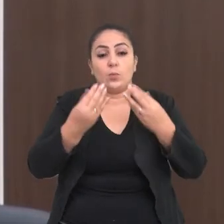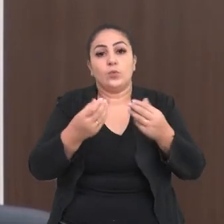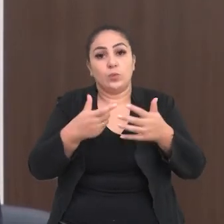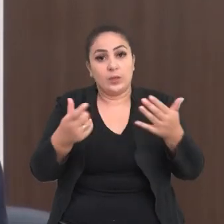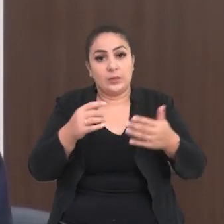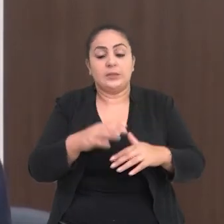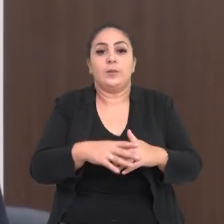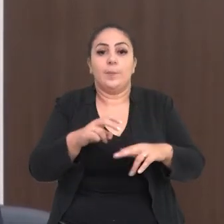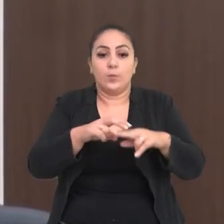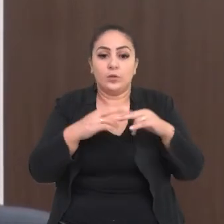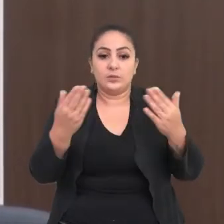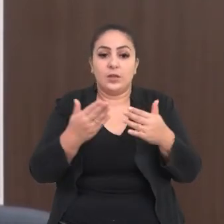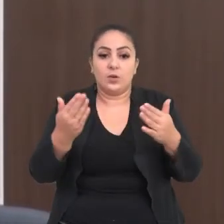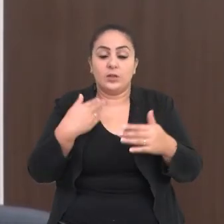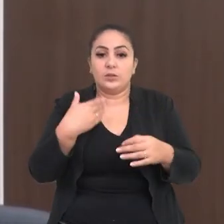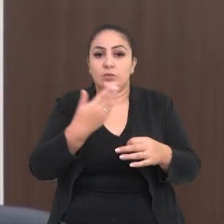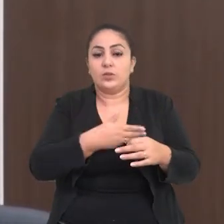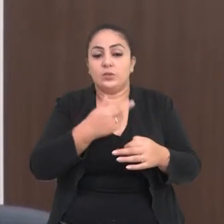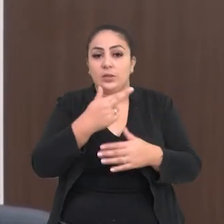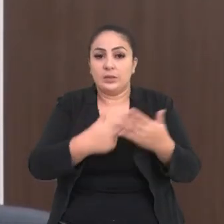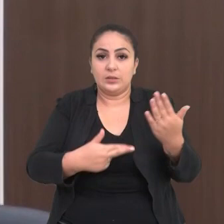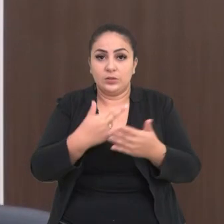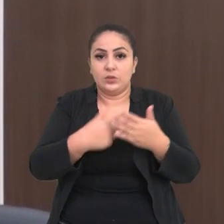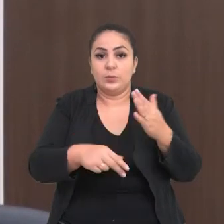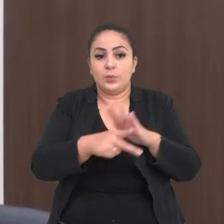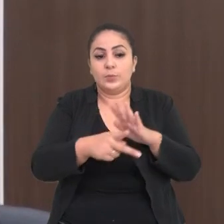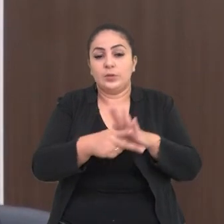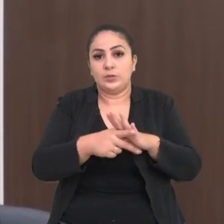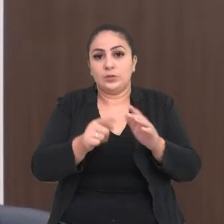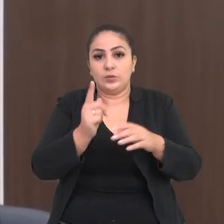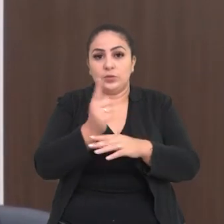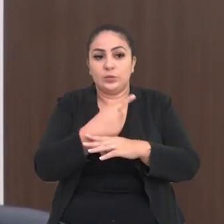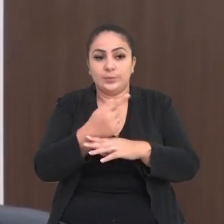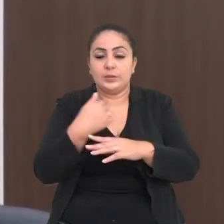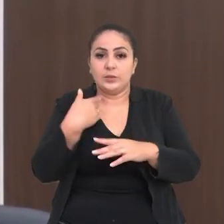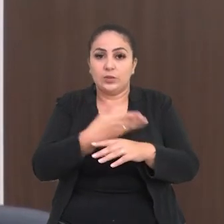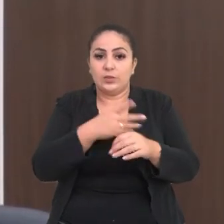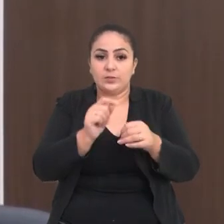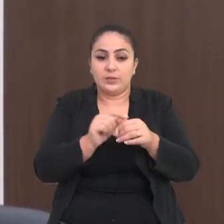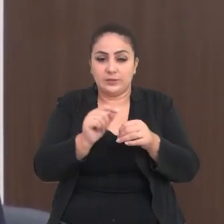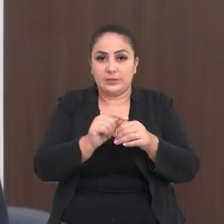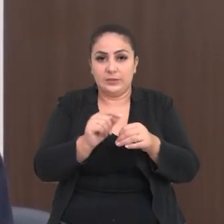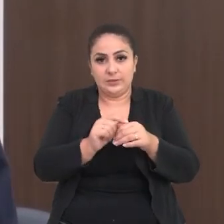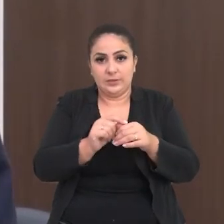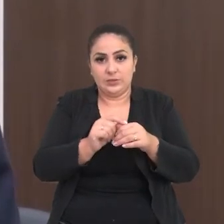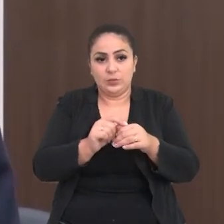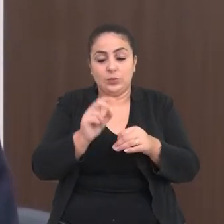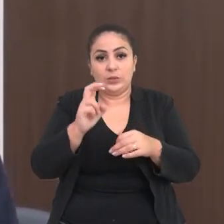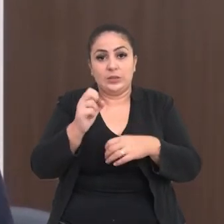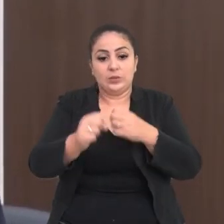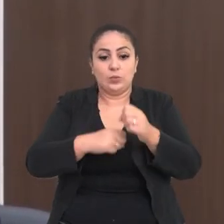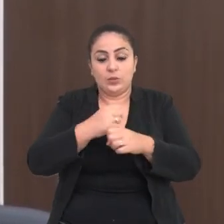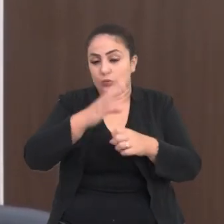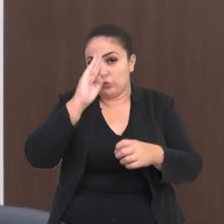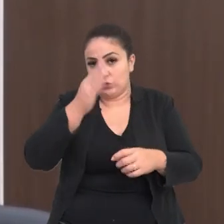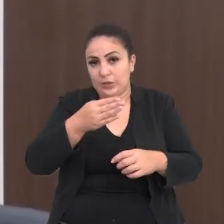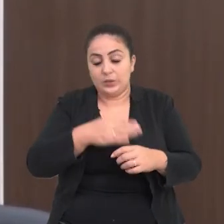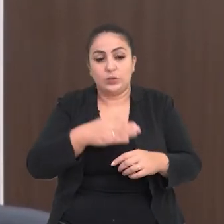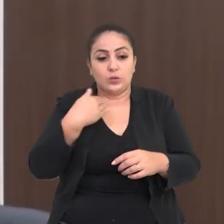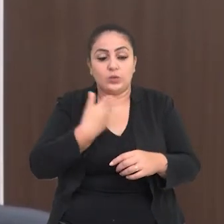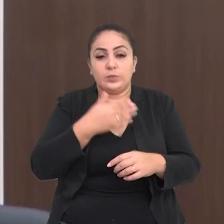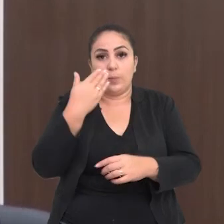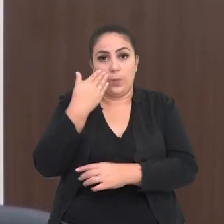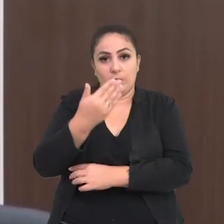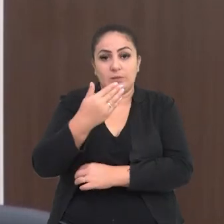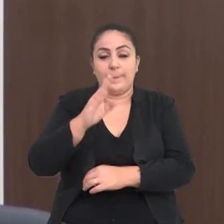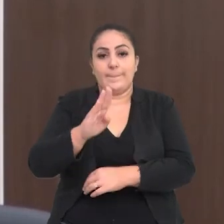muito grande. E agora, no nosso relatório de sustentabilidade que estamos emitindo, do quinto ano consecutivo, mostra